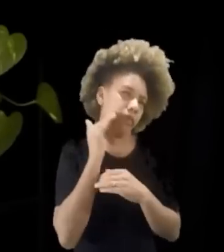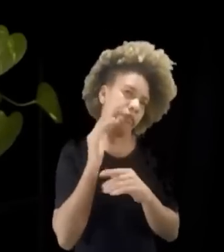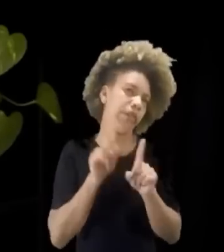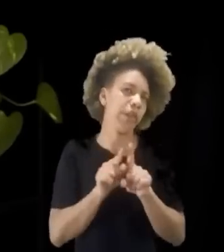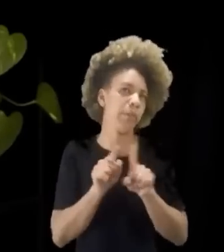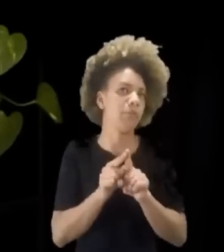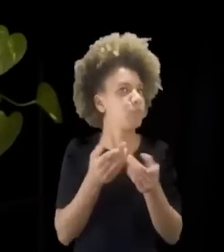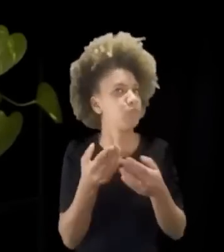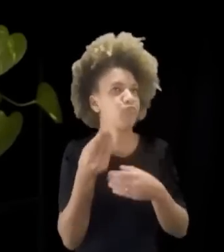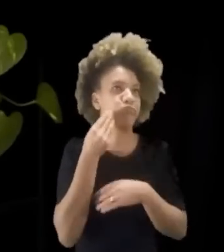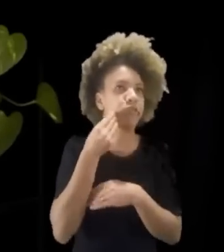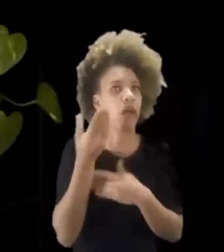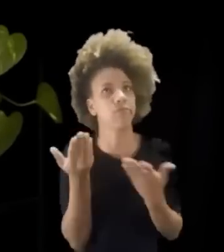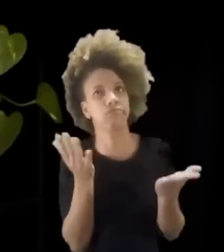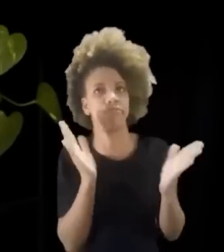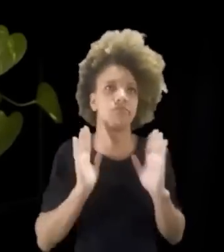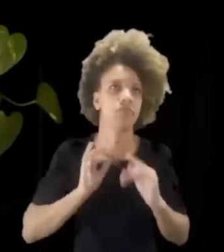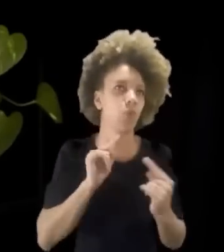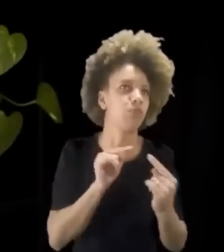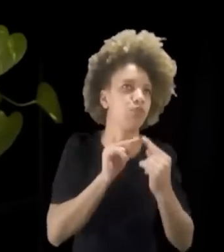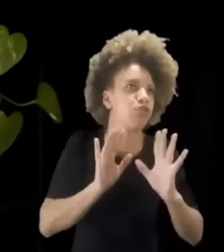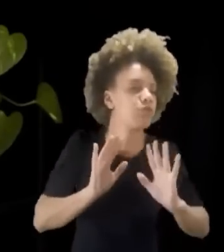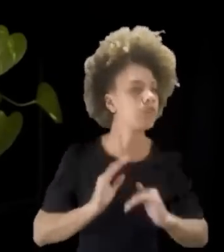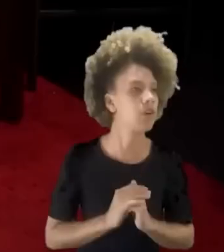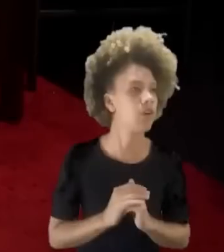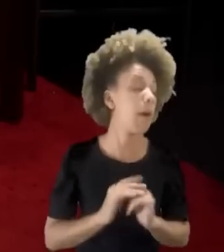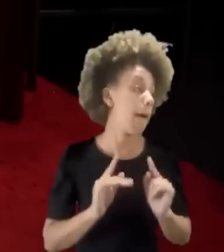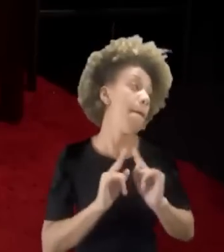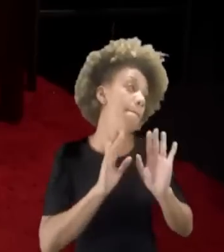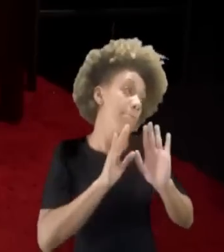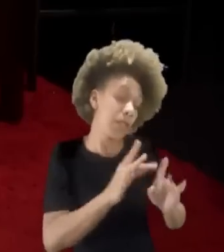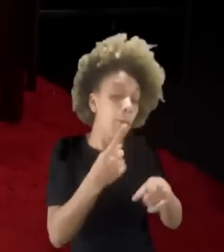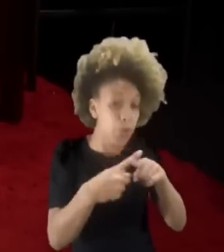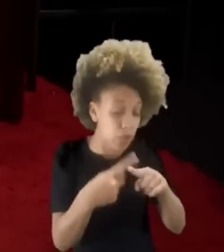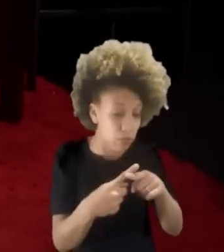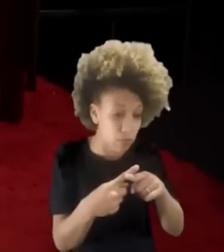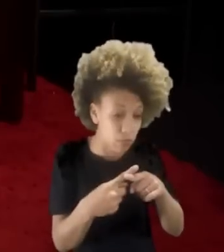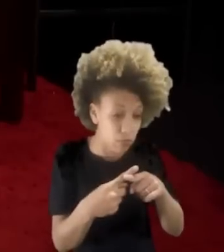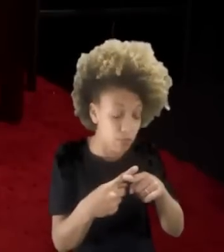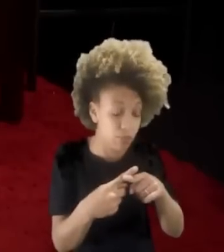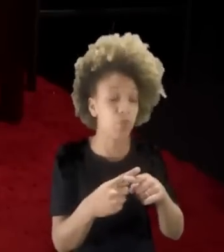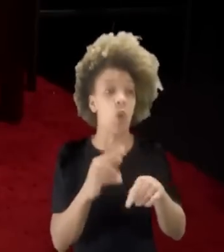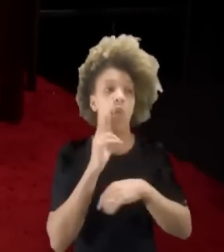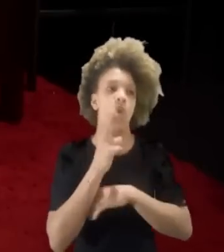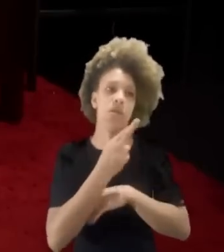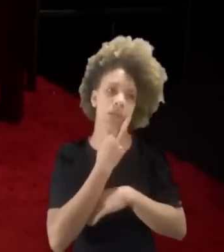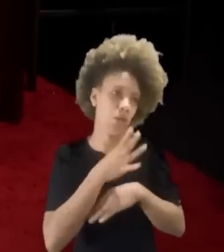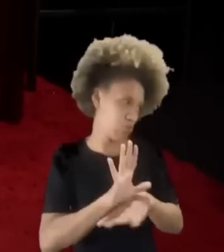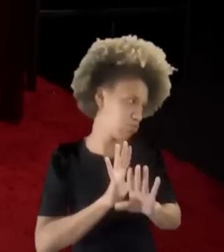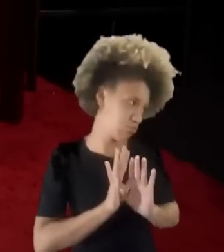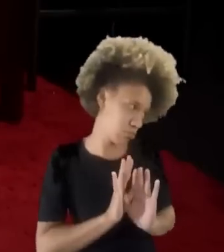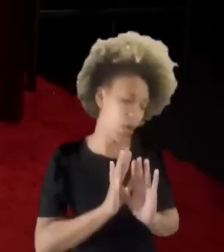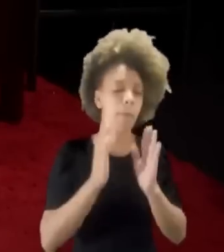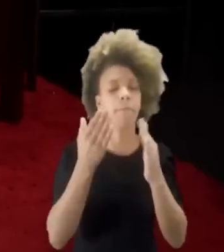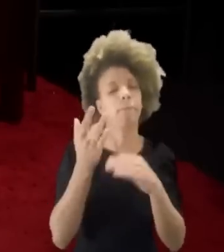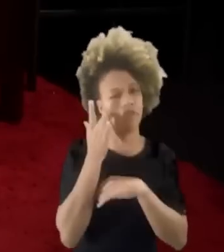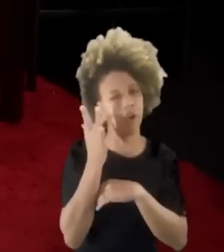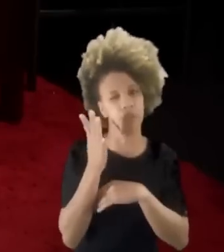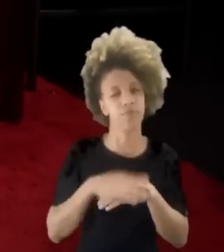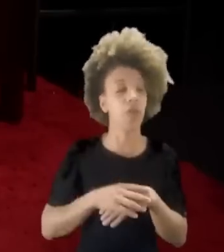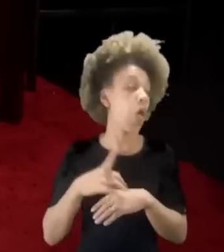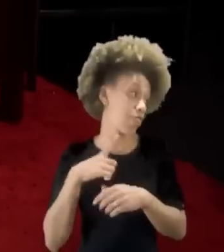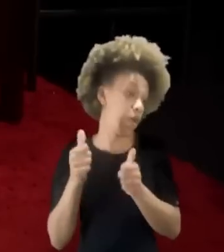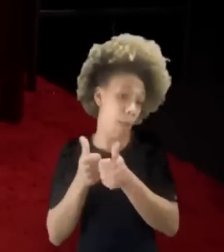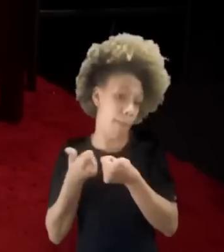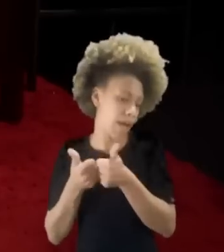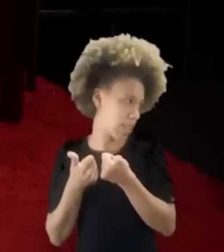tentar sei lá chegar num porque assim porque o restaurante eu tenho vamos ficar mais fácil eu tenho uma